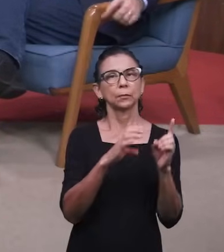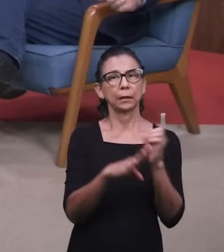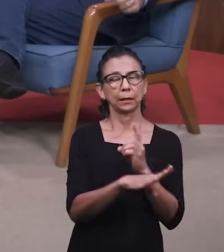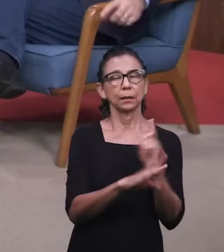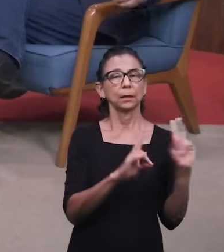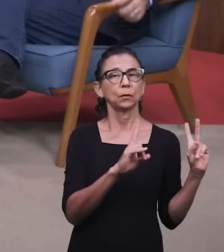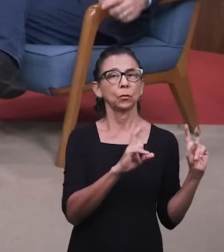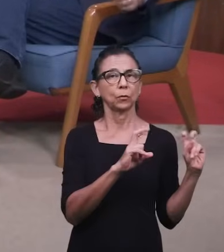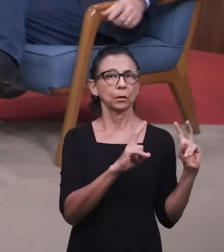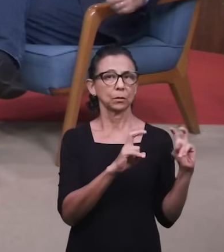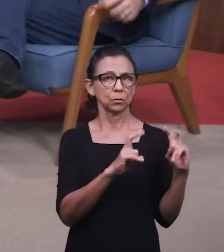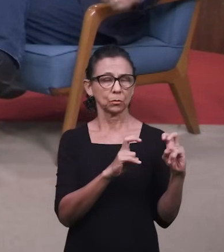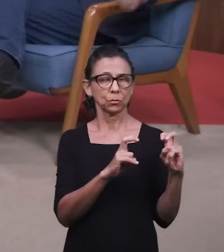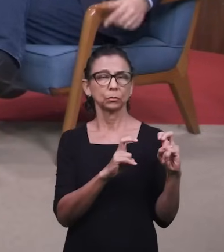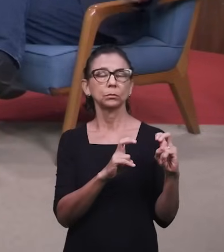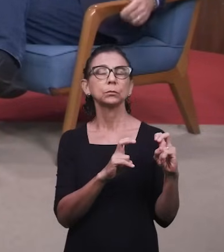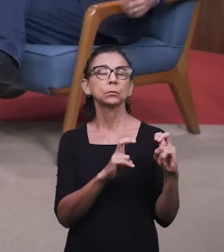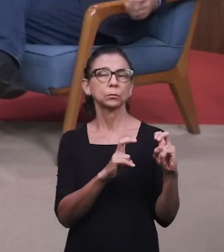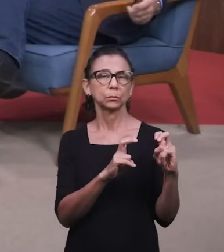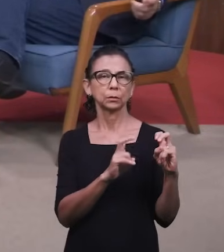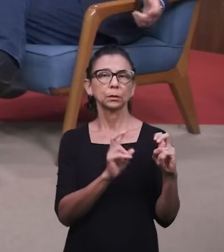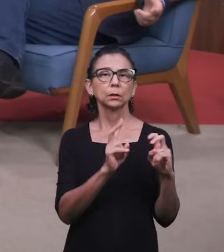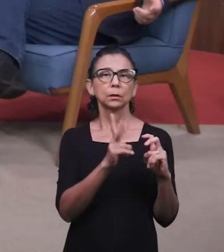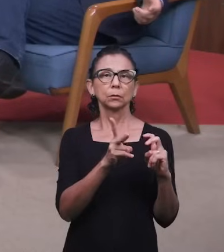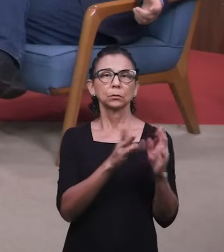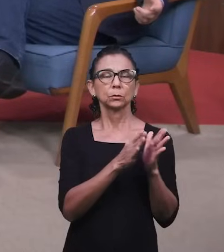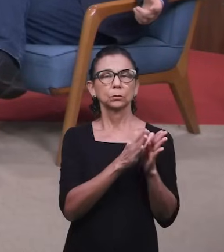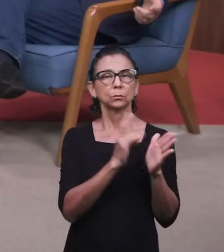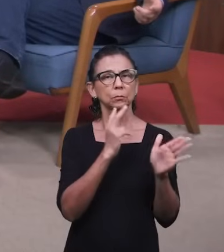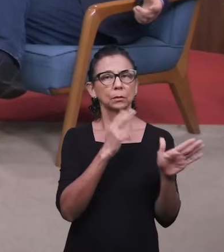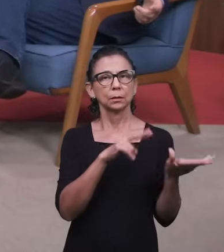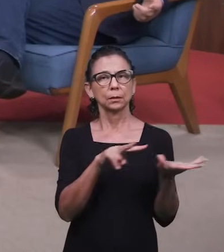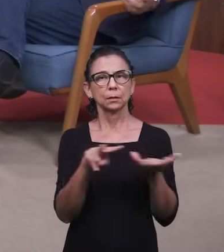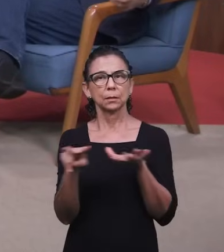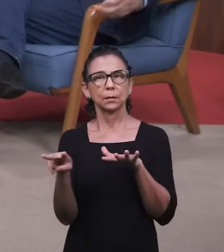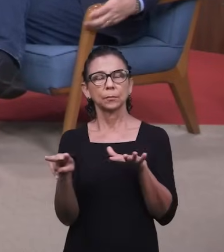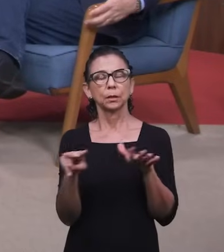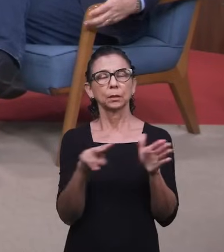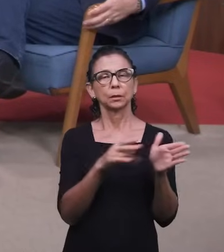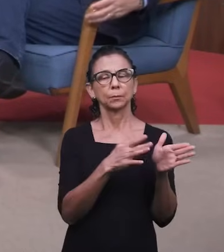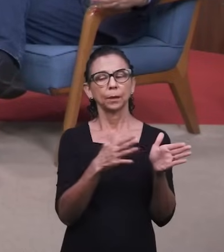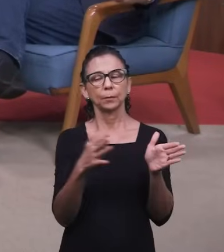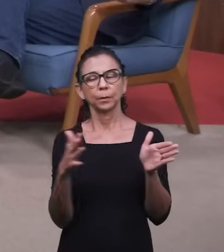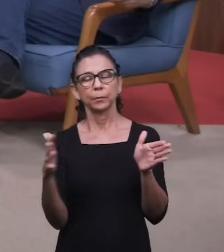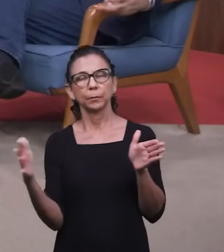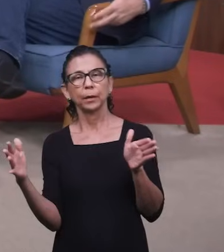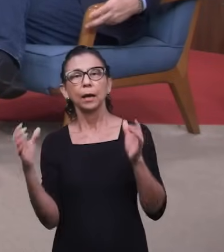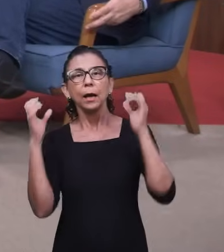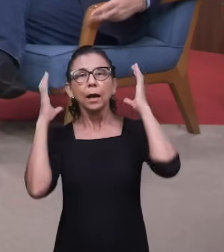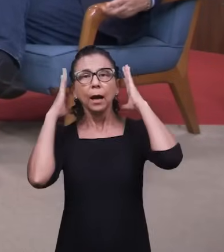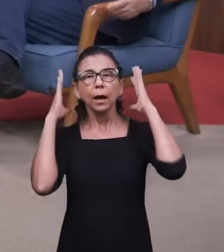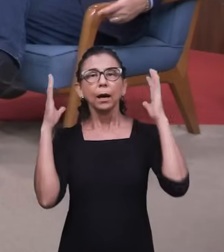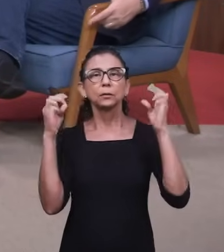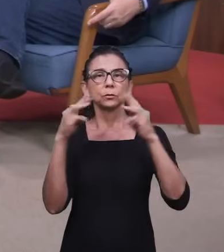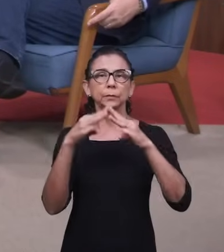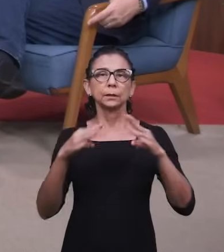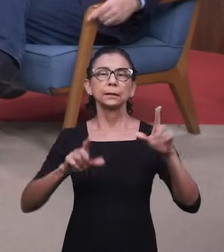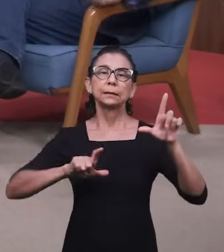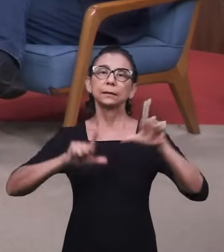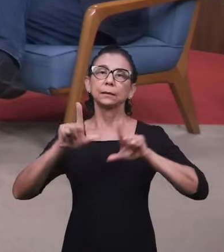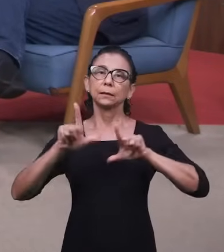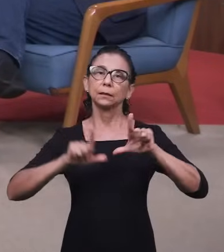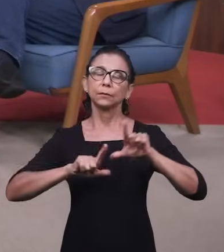continua ecoando, né, reverberando durante a semana na programação da rádio, na programação do YouTube, da